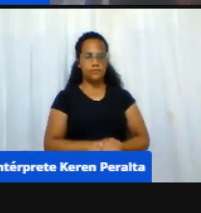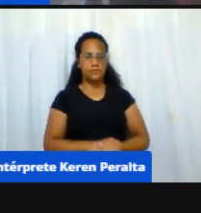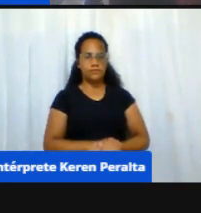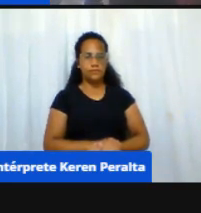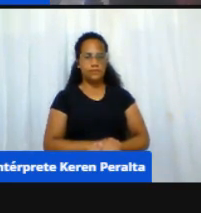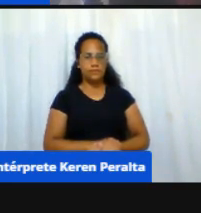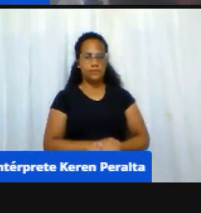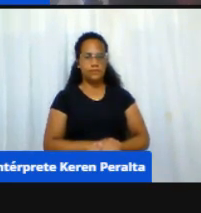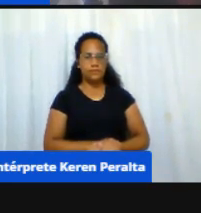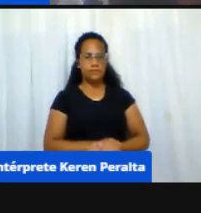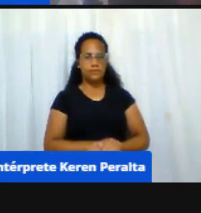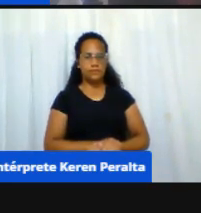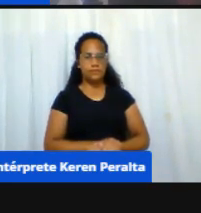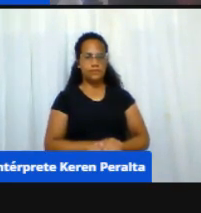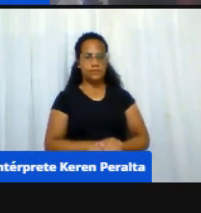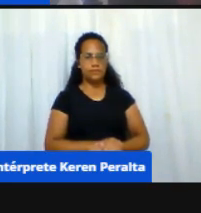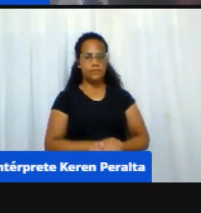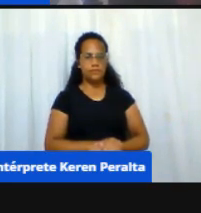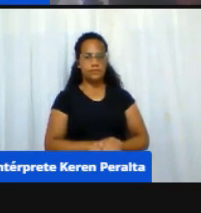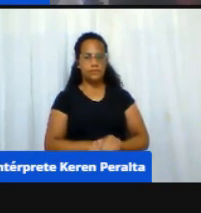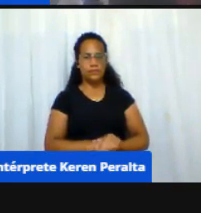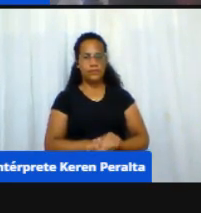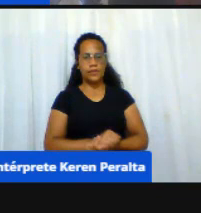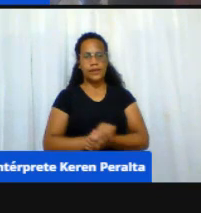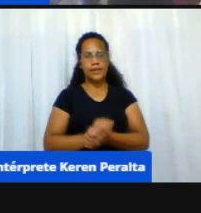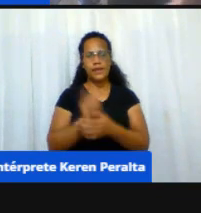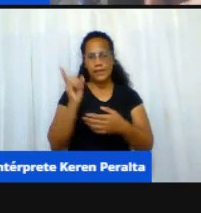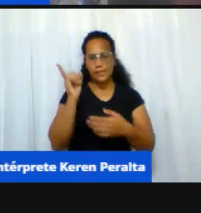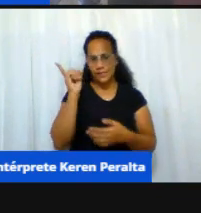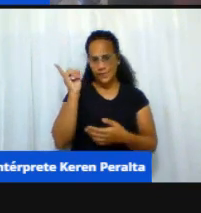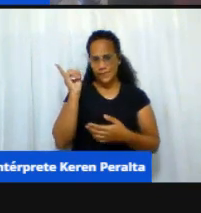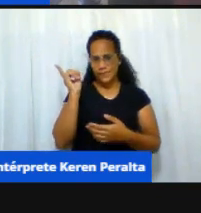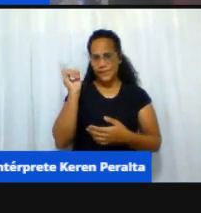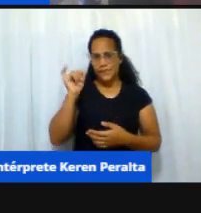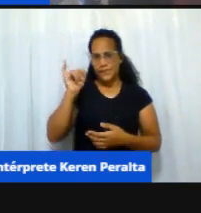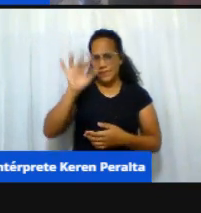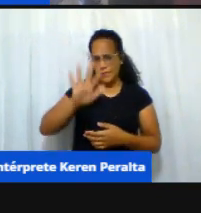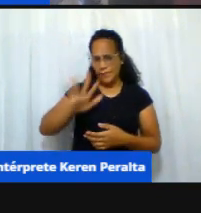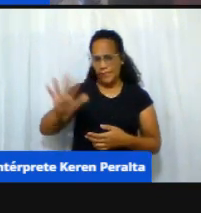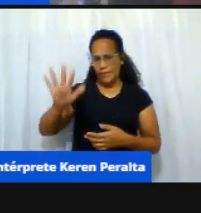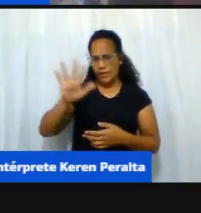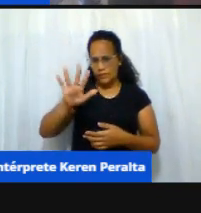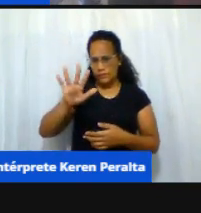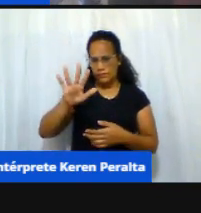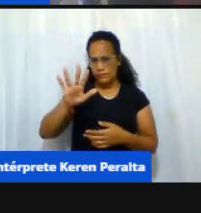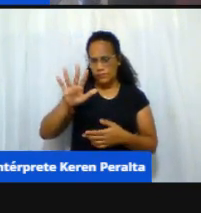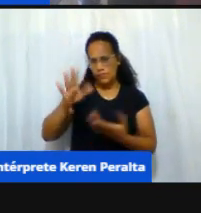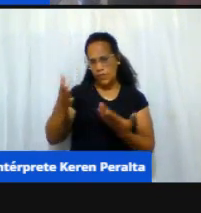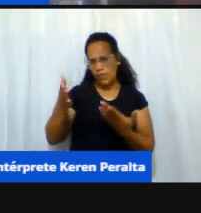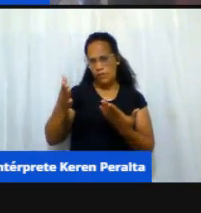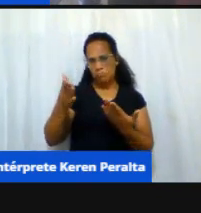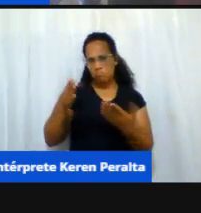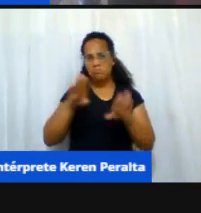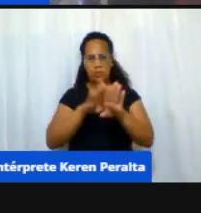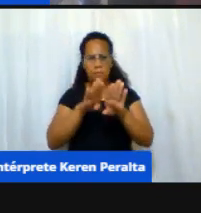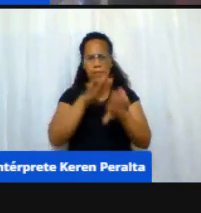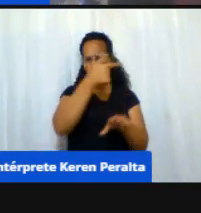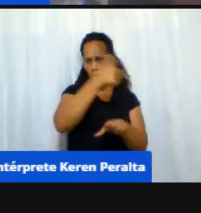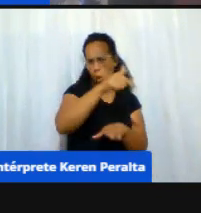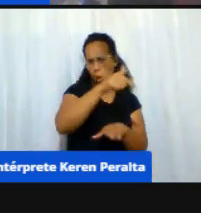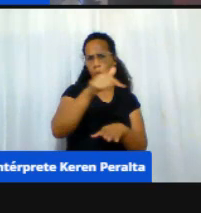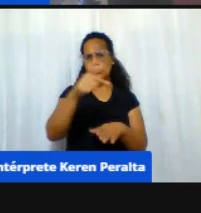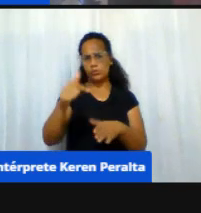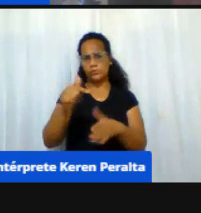Obrigado. Nessa lâmina, ou melhor, em basicamente todas que seguem, certamente que as